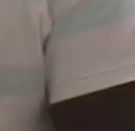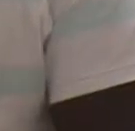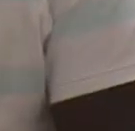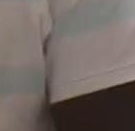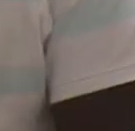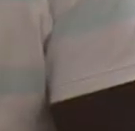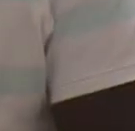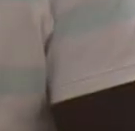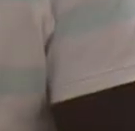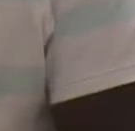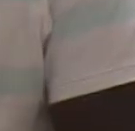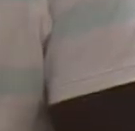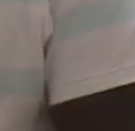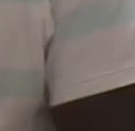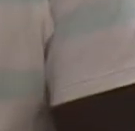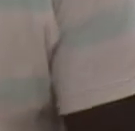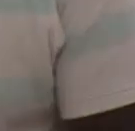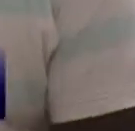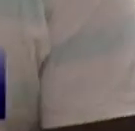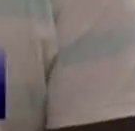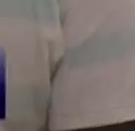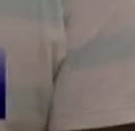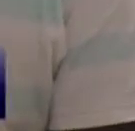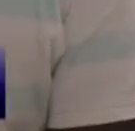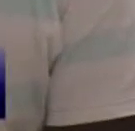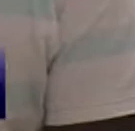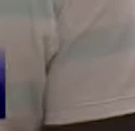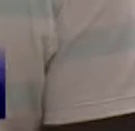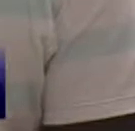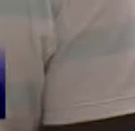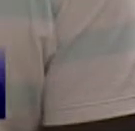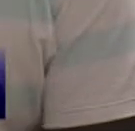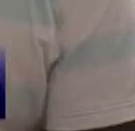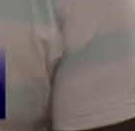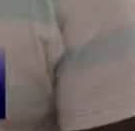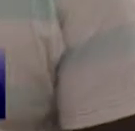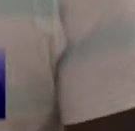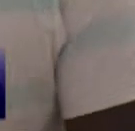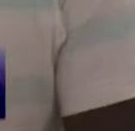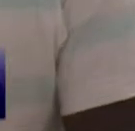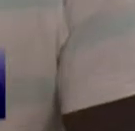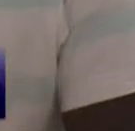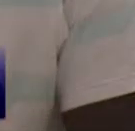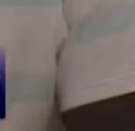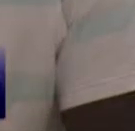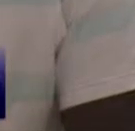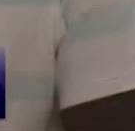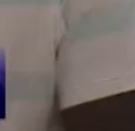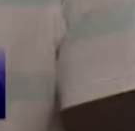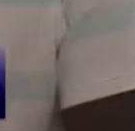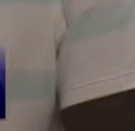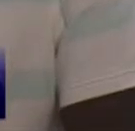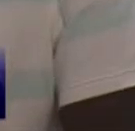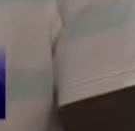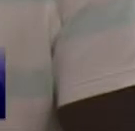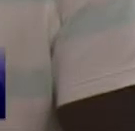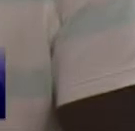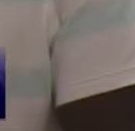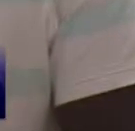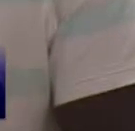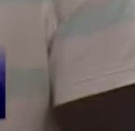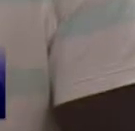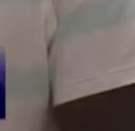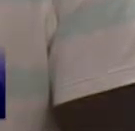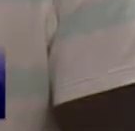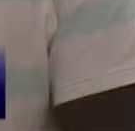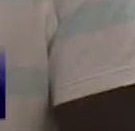4 meses que eu estou aguardando o seu Danilo, que é o responsável pelo setor. Quando eu ligo lá, quando ele não está em